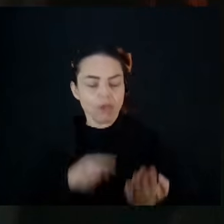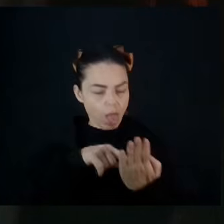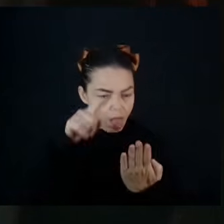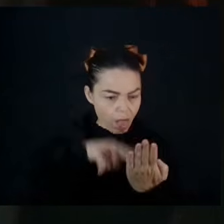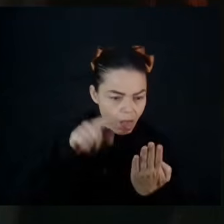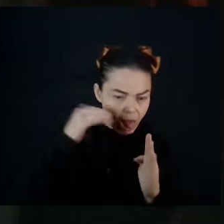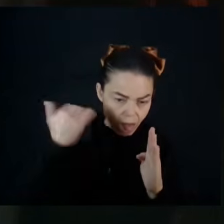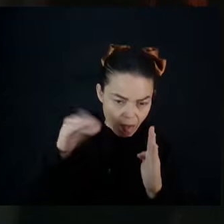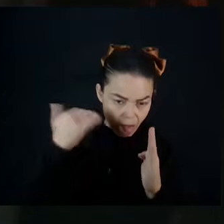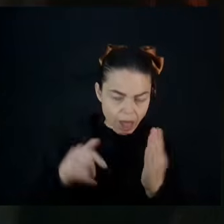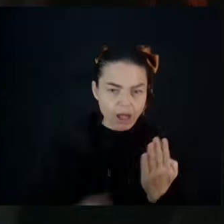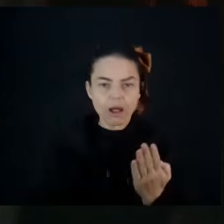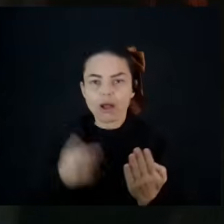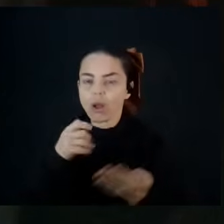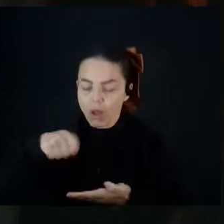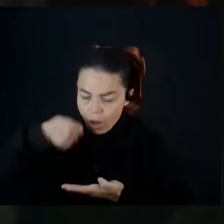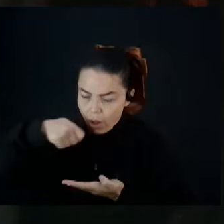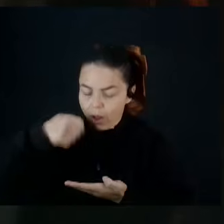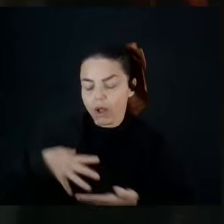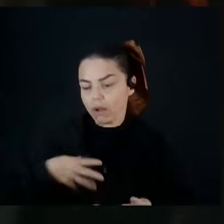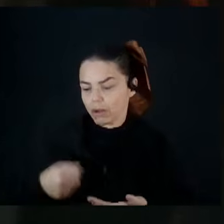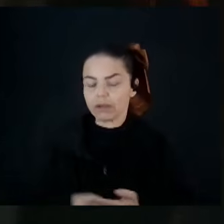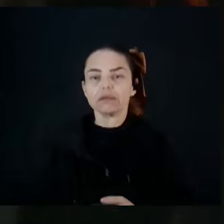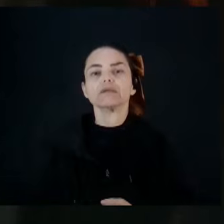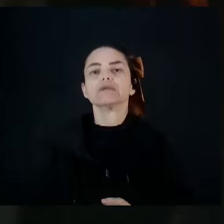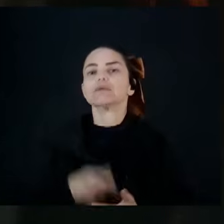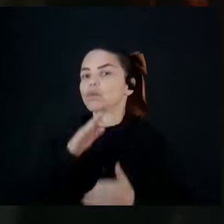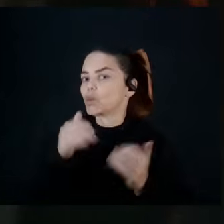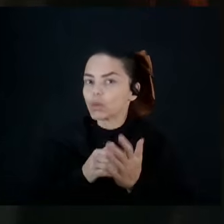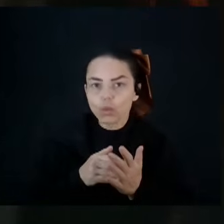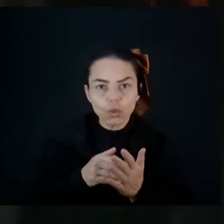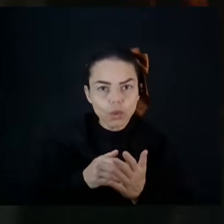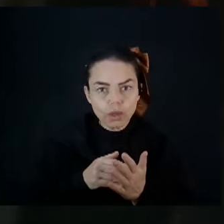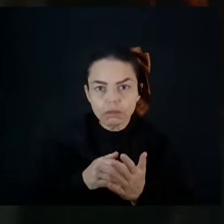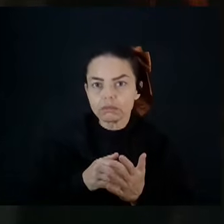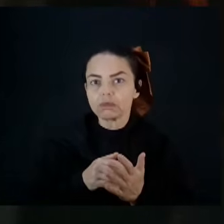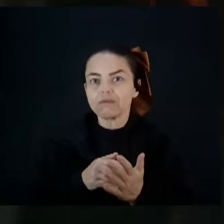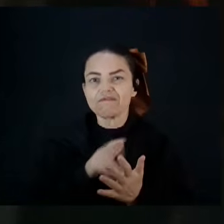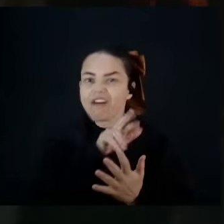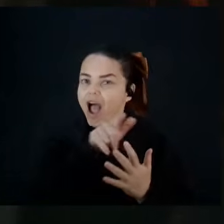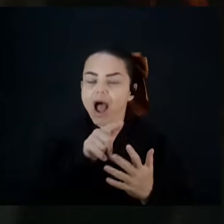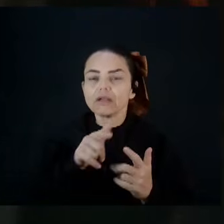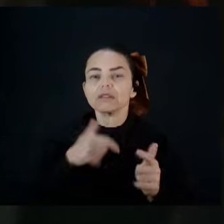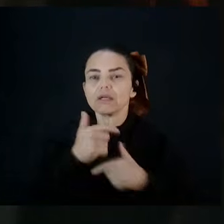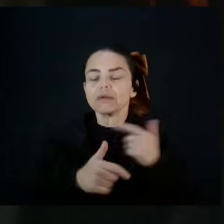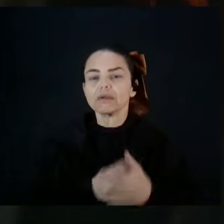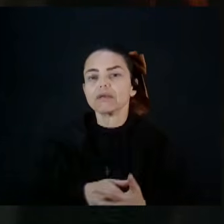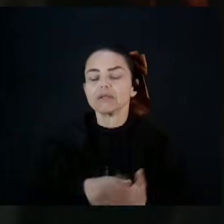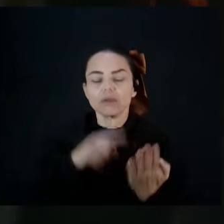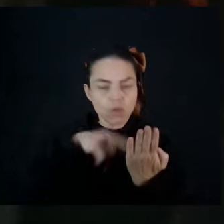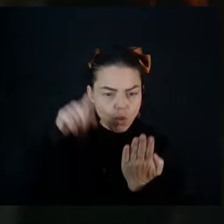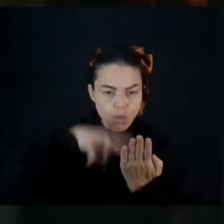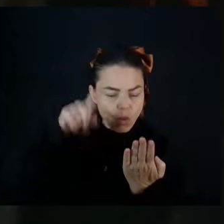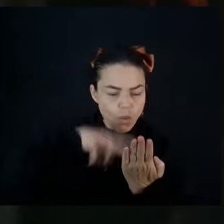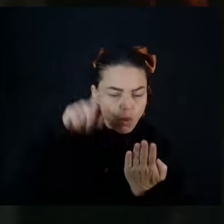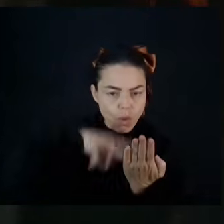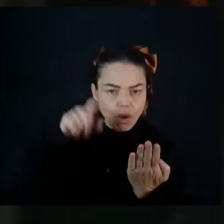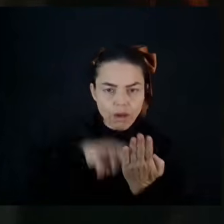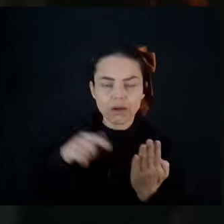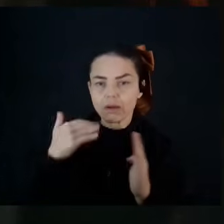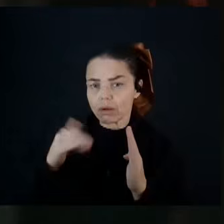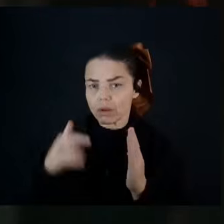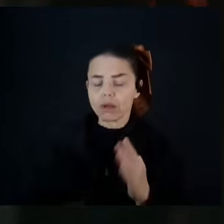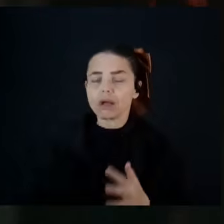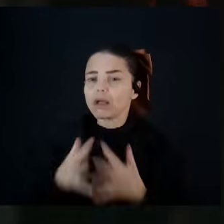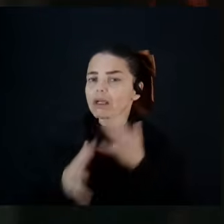tá dando comida pro filho, você tá querendo fazer tudo de uma vez só, né? E esse uso constante do celular, ele afeta a nossa memória?